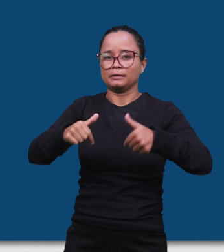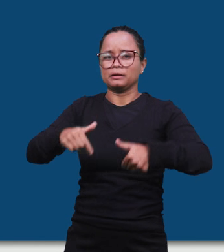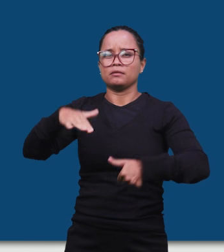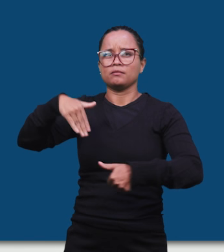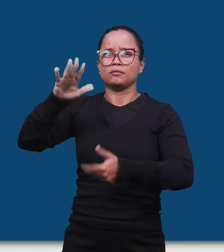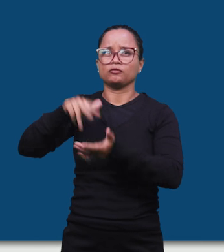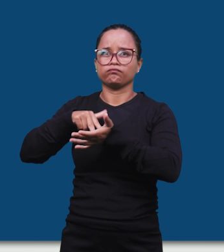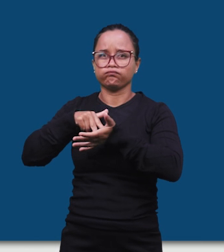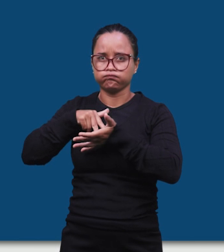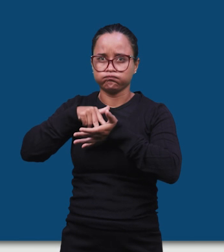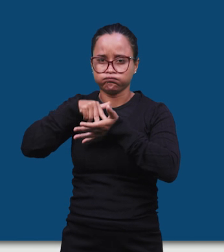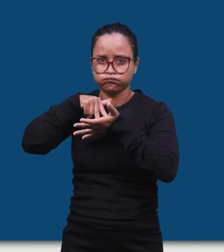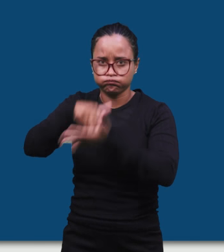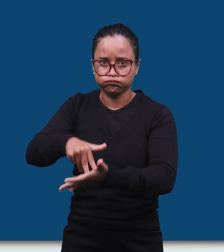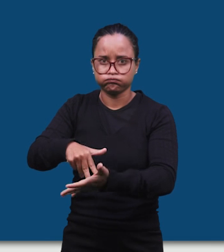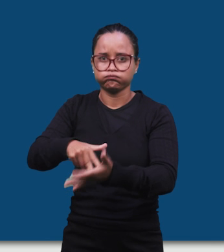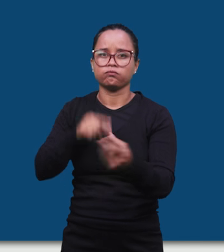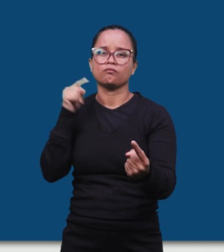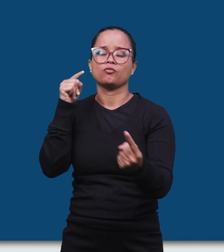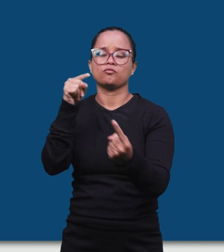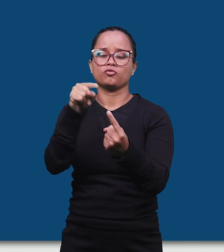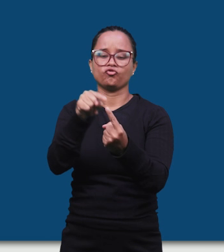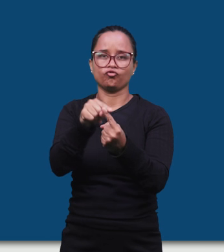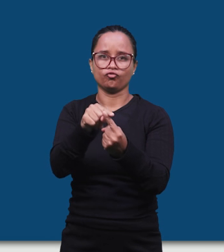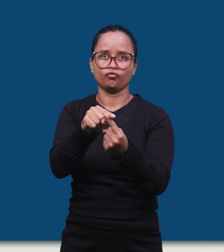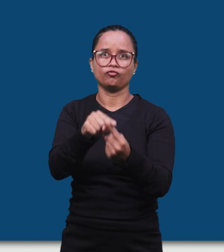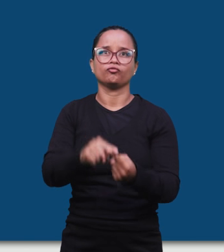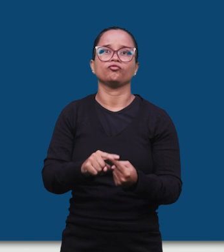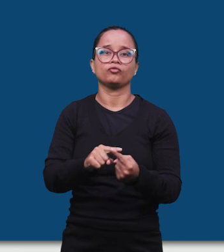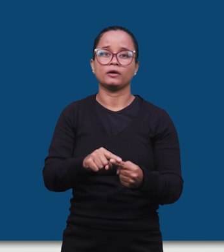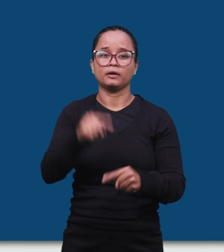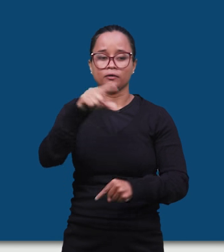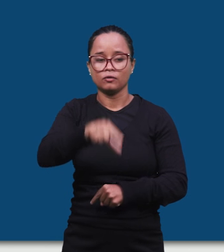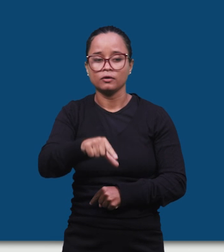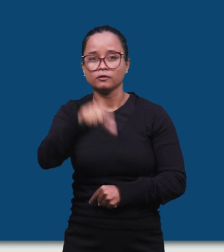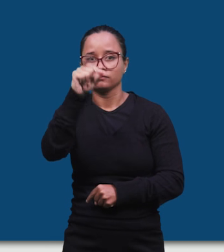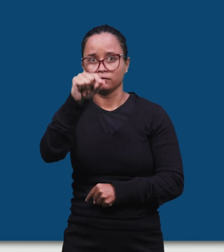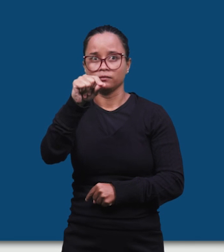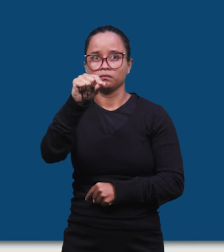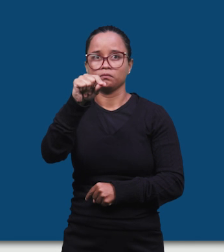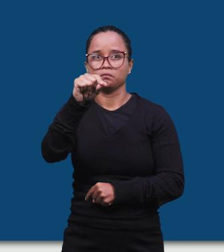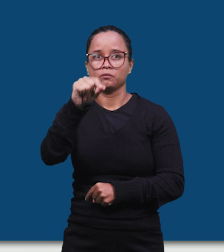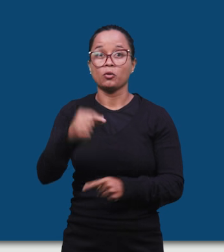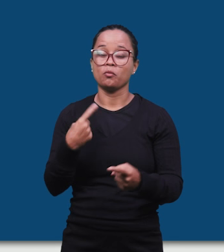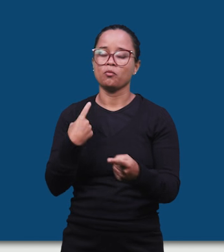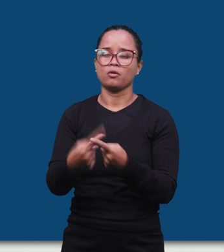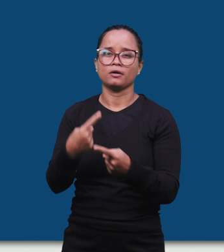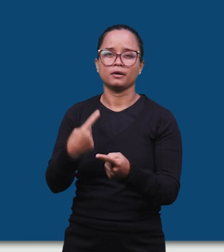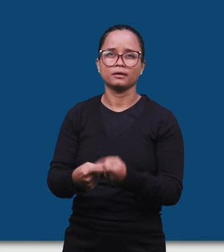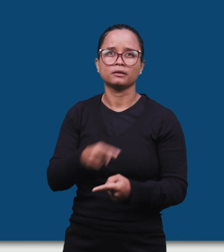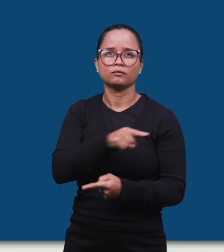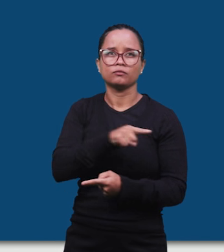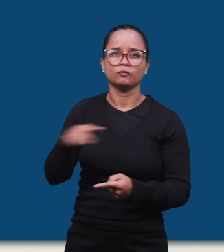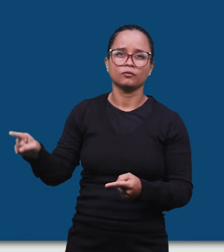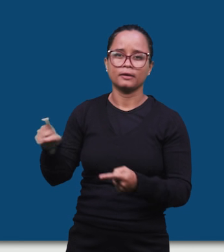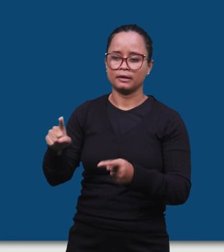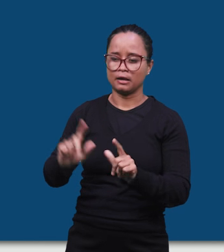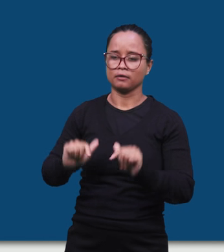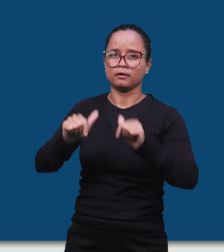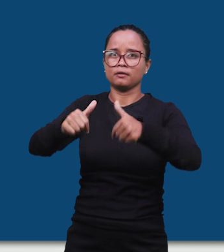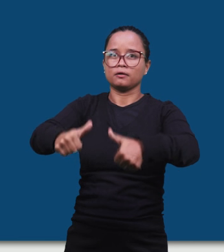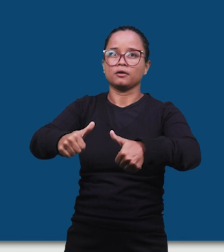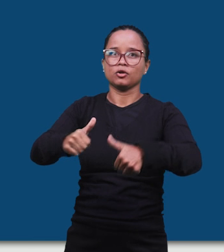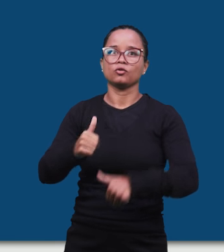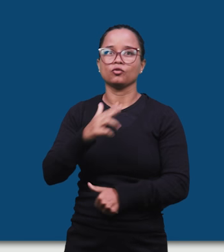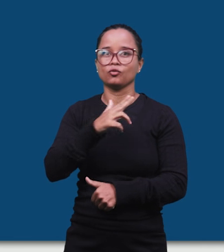cada vez mais firme a vossa vocação e eleição, porque fazendo